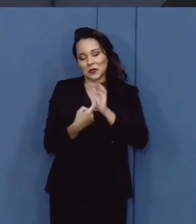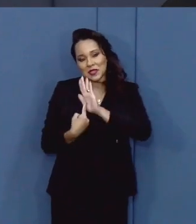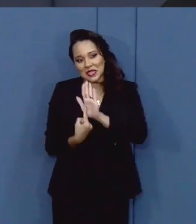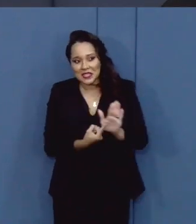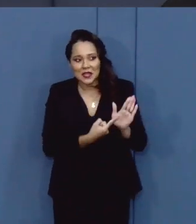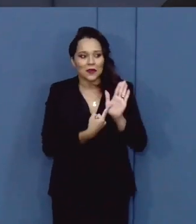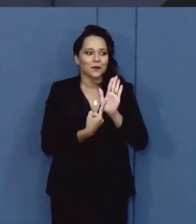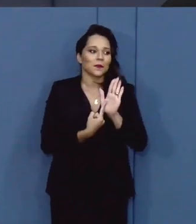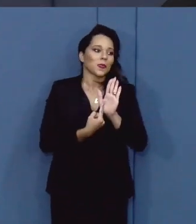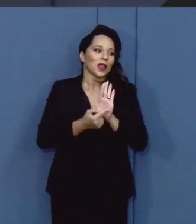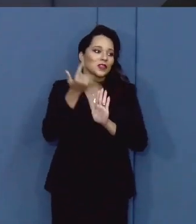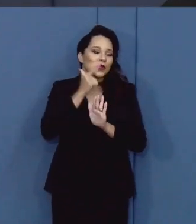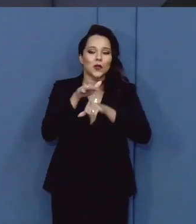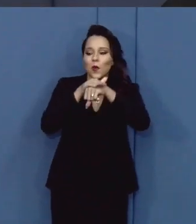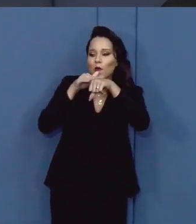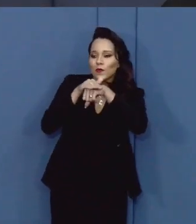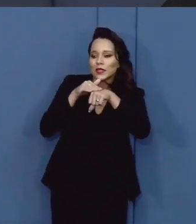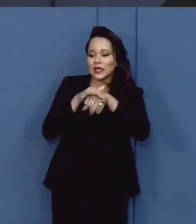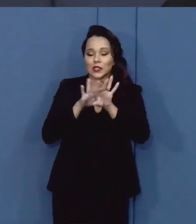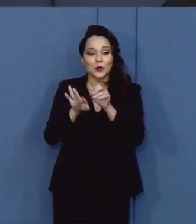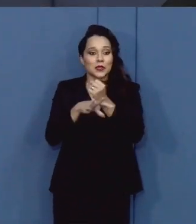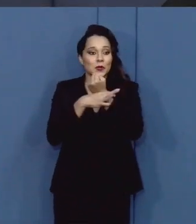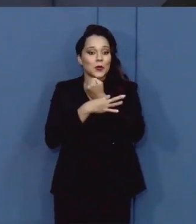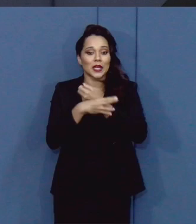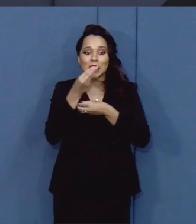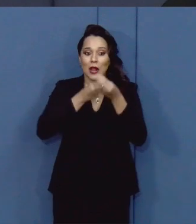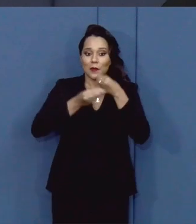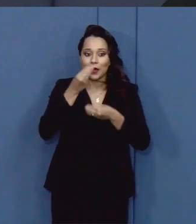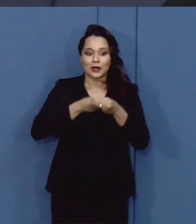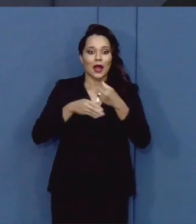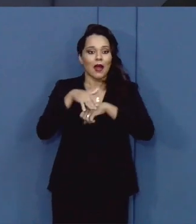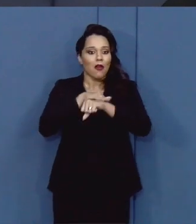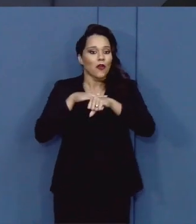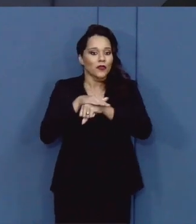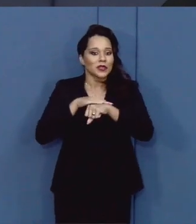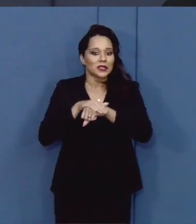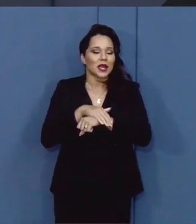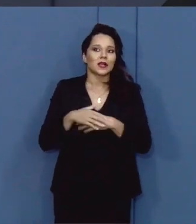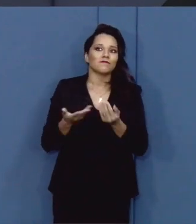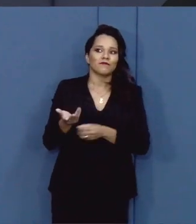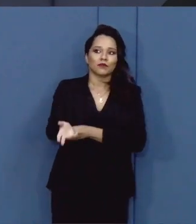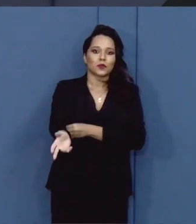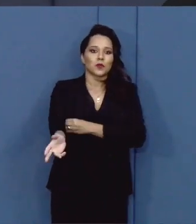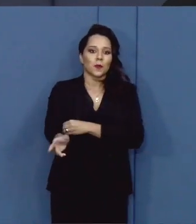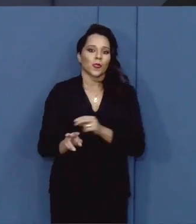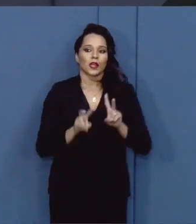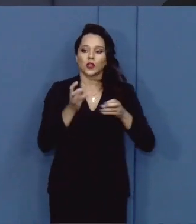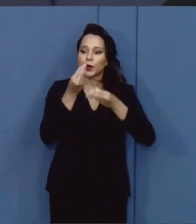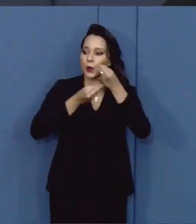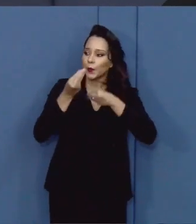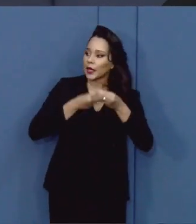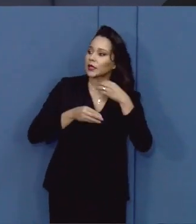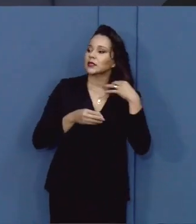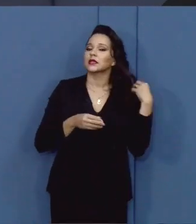apresentações, podermos conversar sobre segurança alimentar, conversarmos sobre